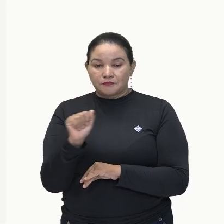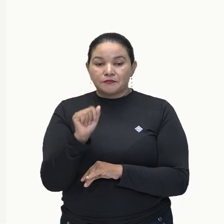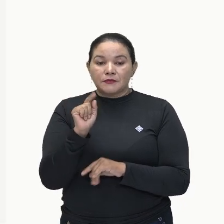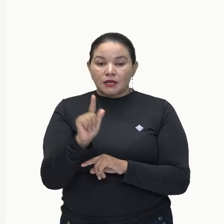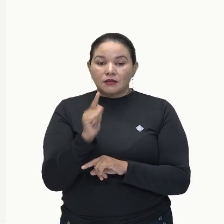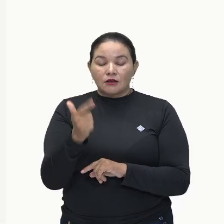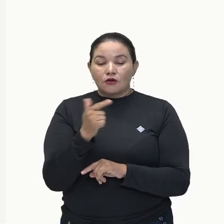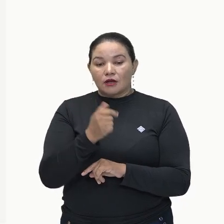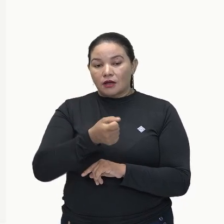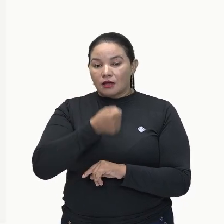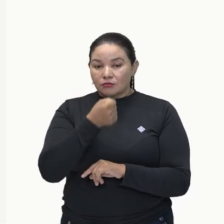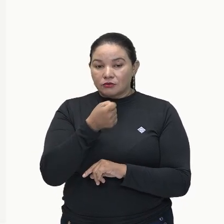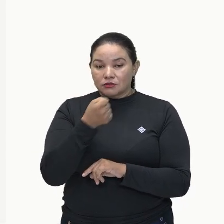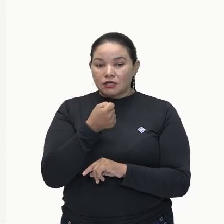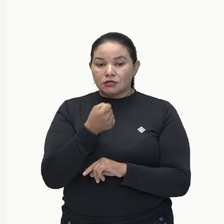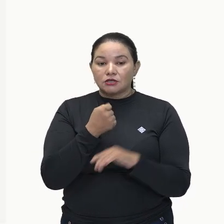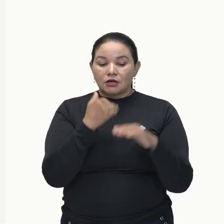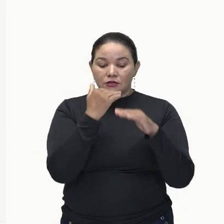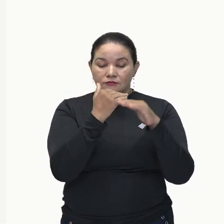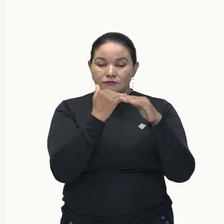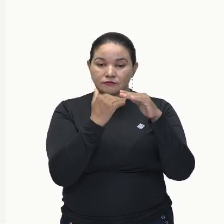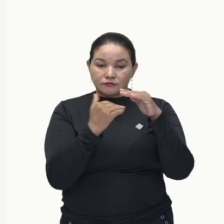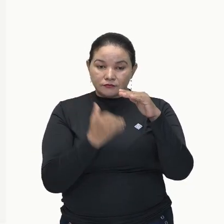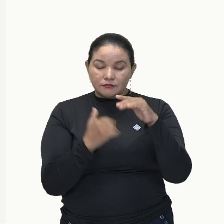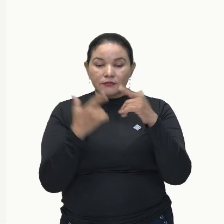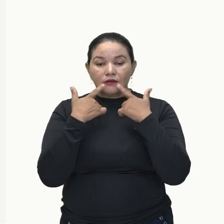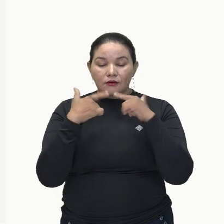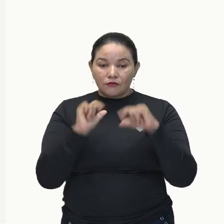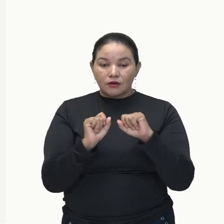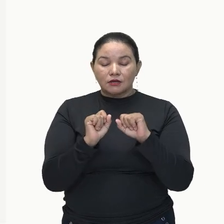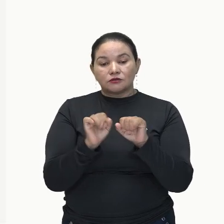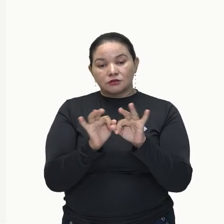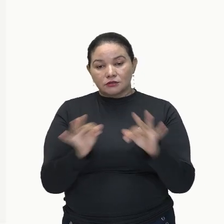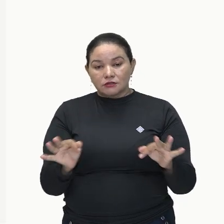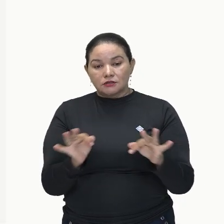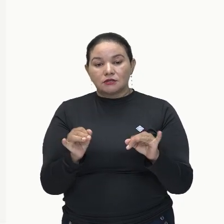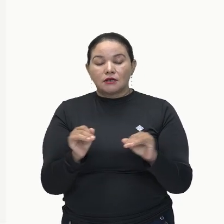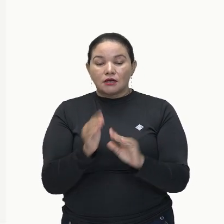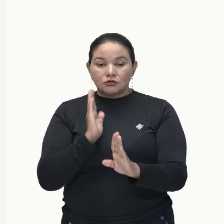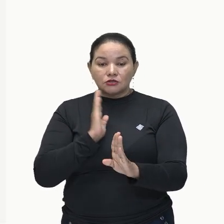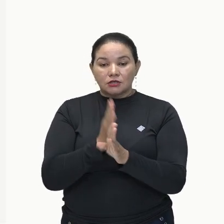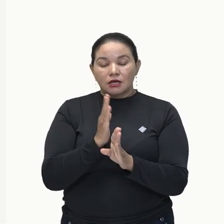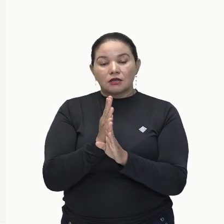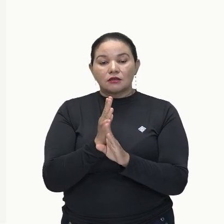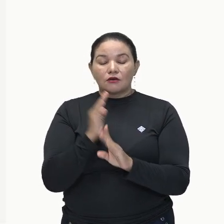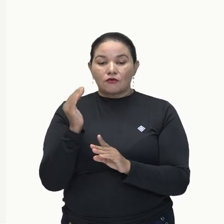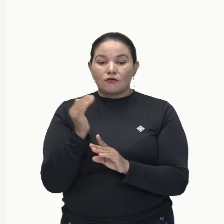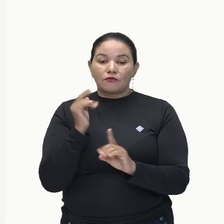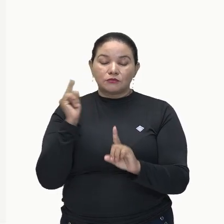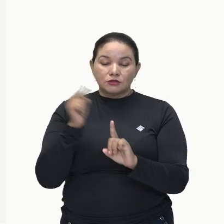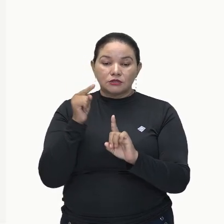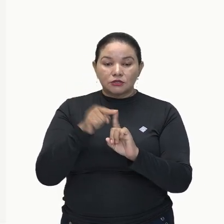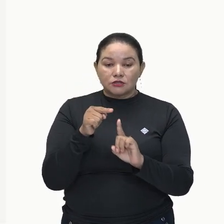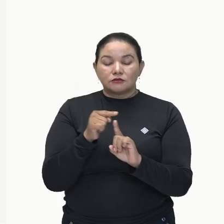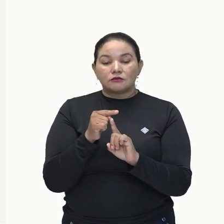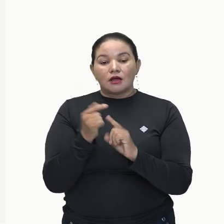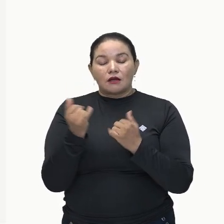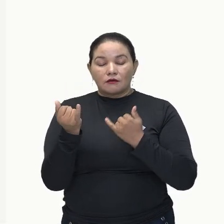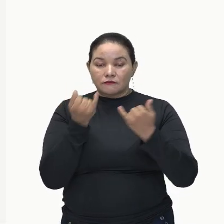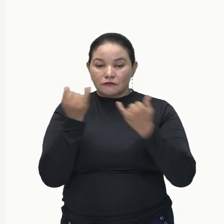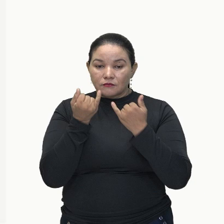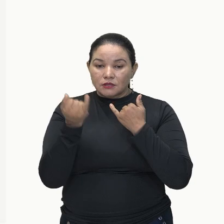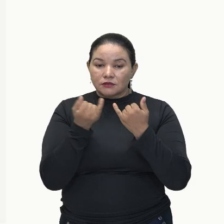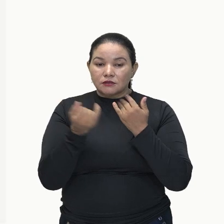essa estrutura. Uma linguagem simples, uma linguagem direta, objetiva, trazendo informações ele vai